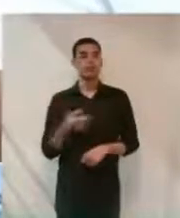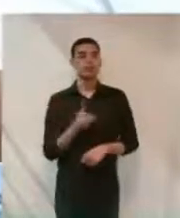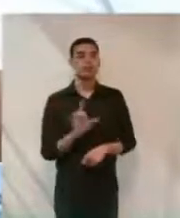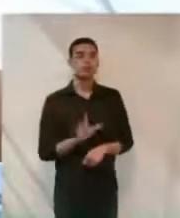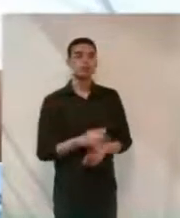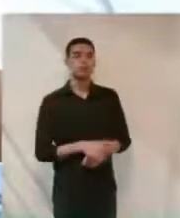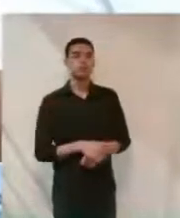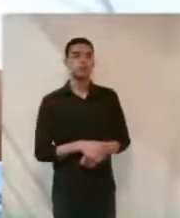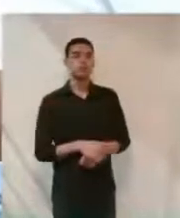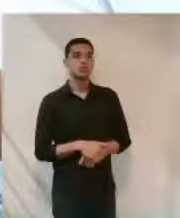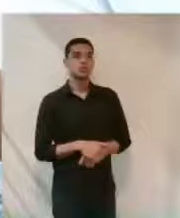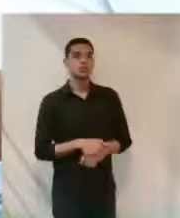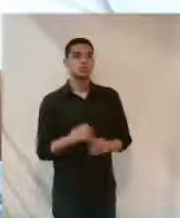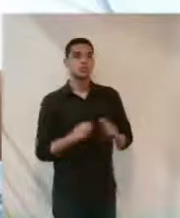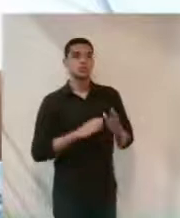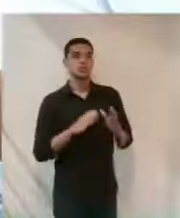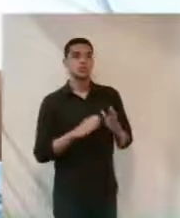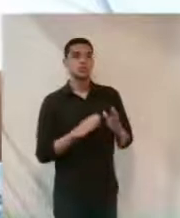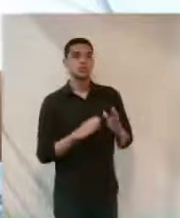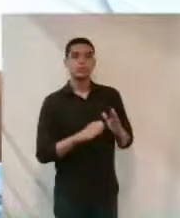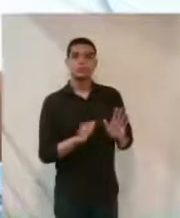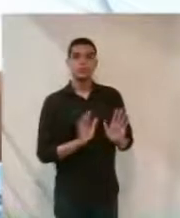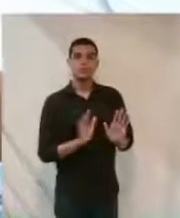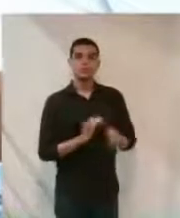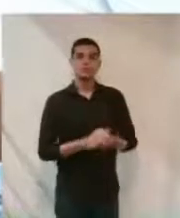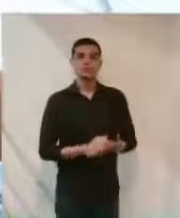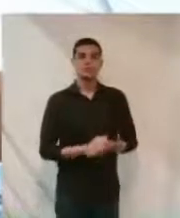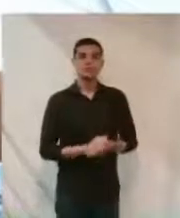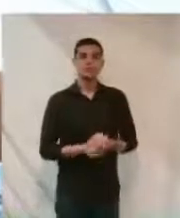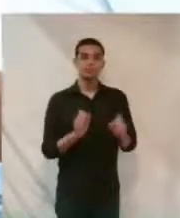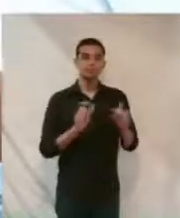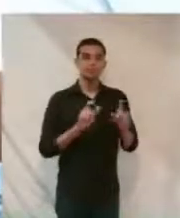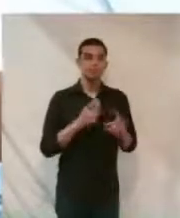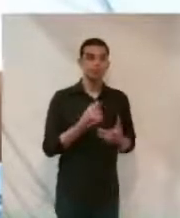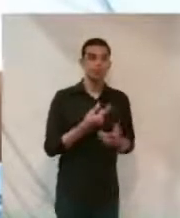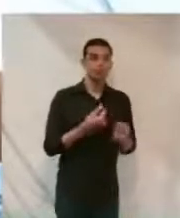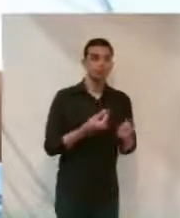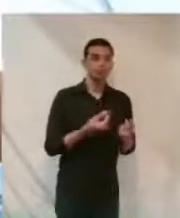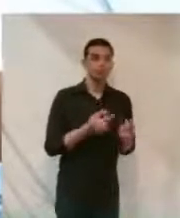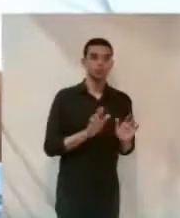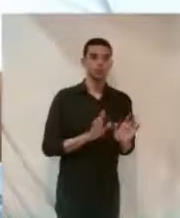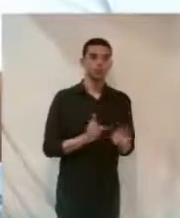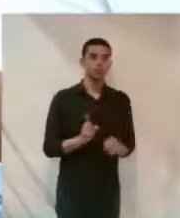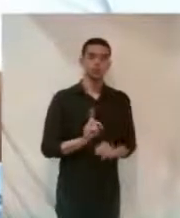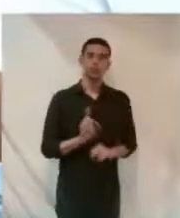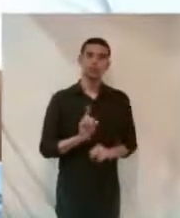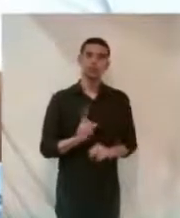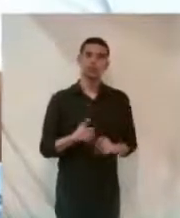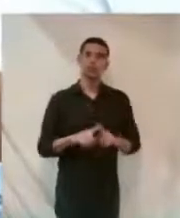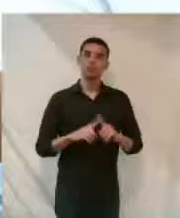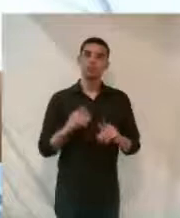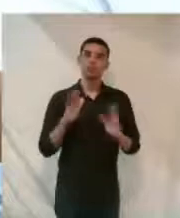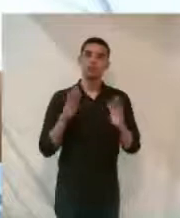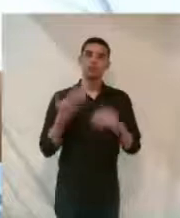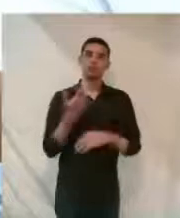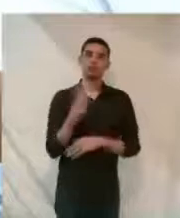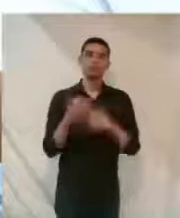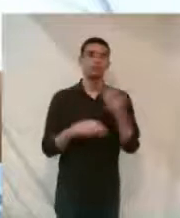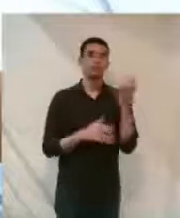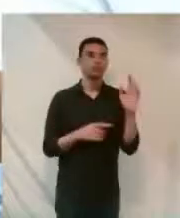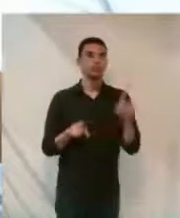meramente empresarial, né, do olhar de eu sou parte dessa engrenagem, né, quero fazer o meu trabalho,